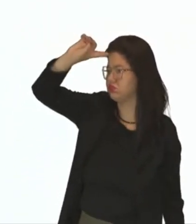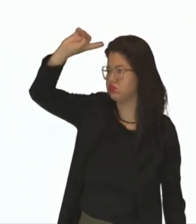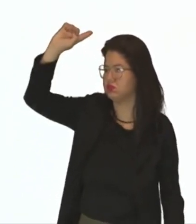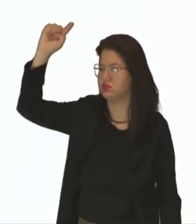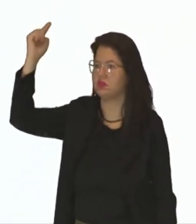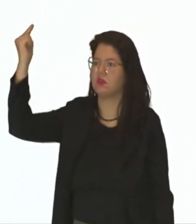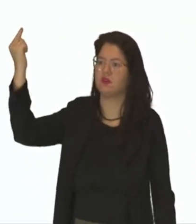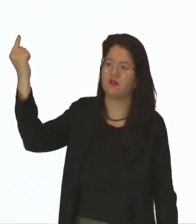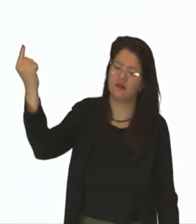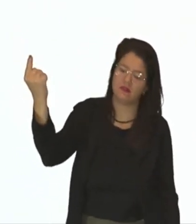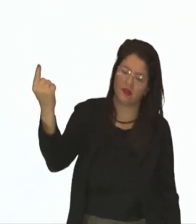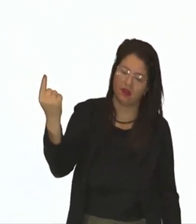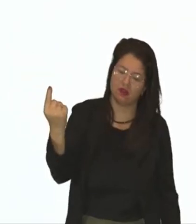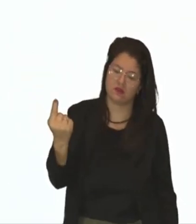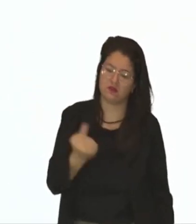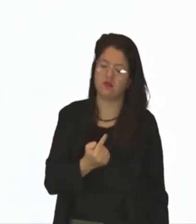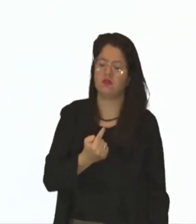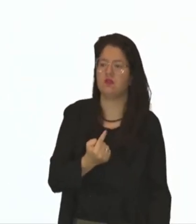Tonmomon da